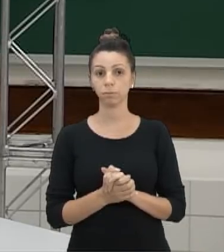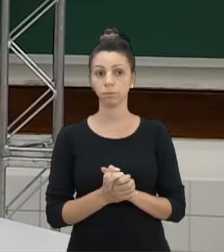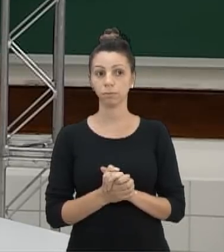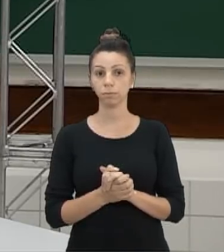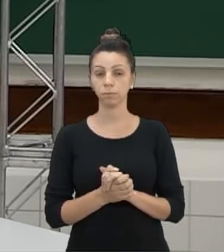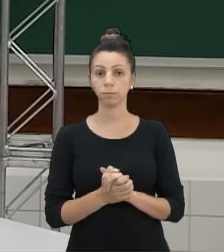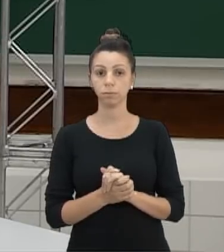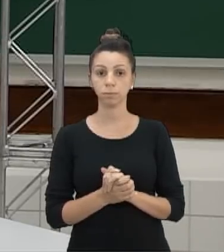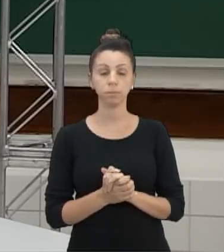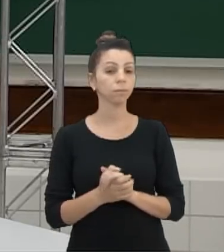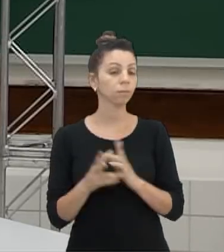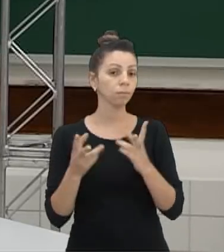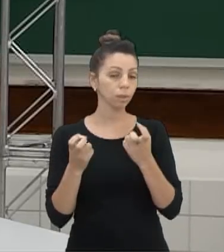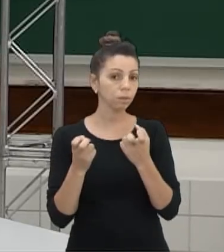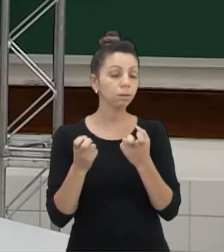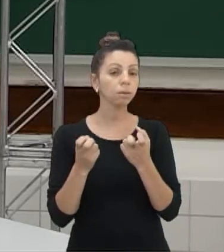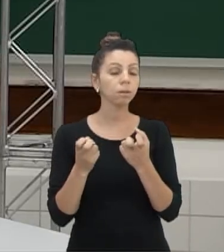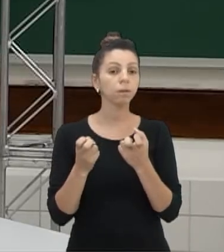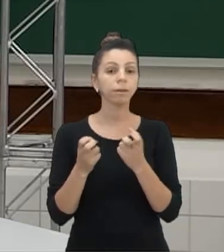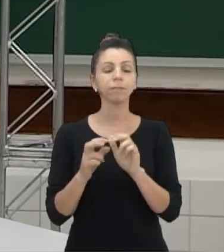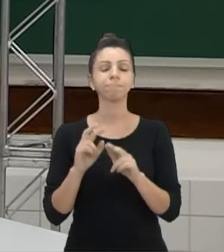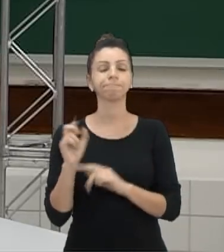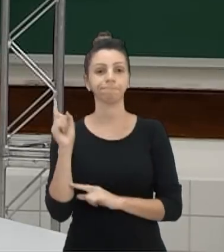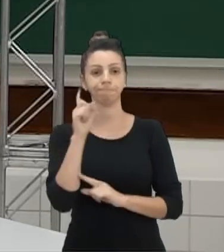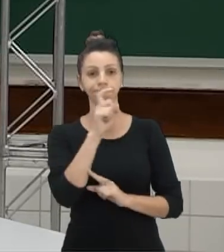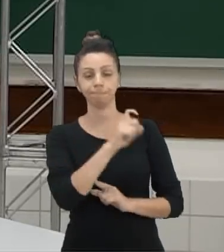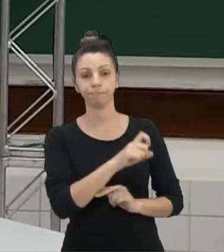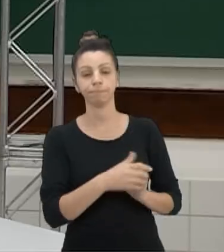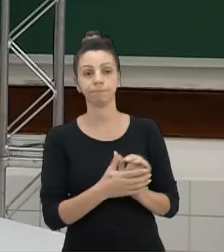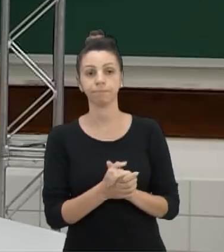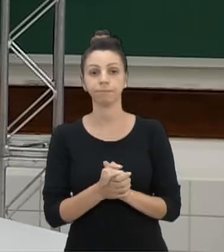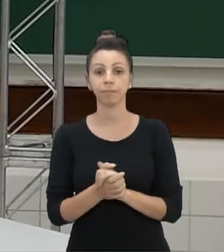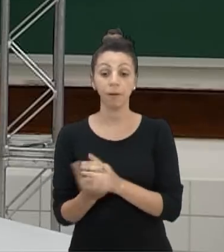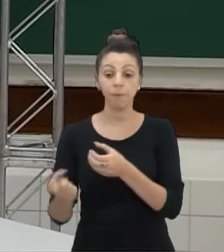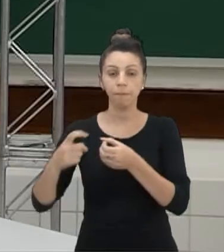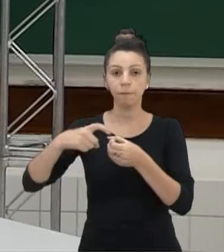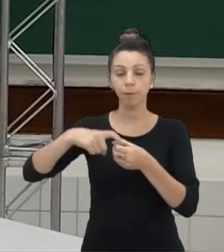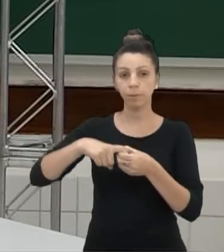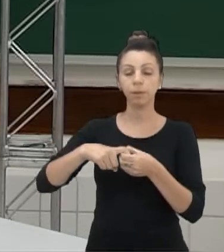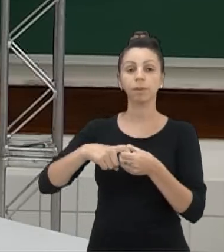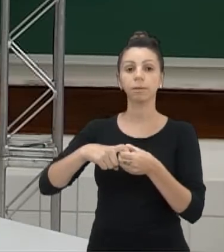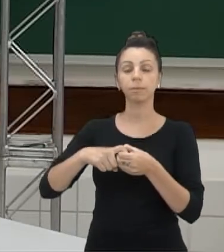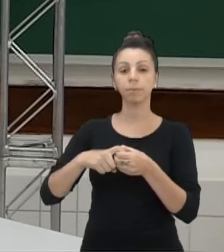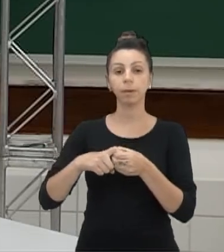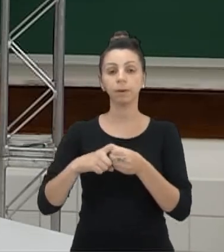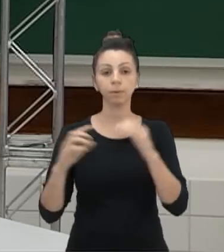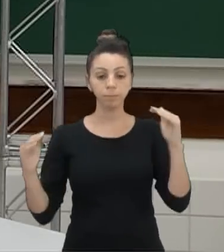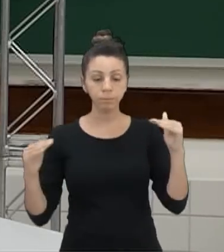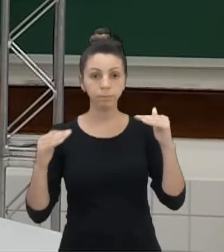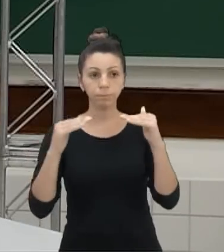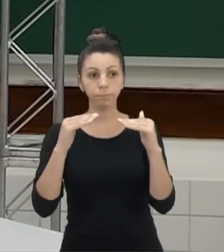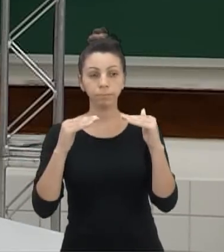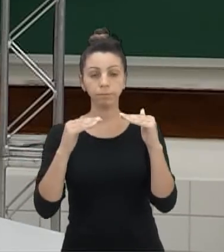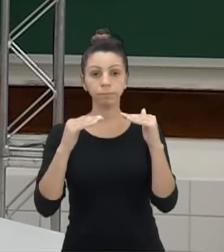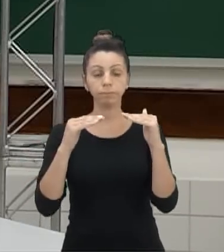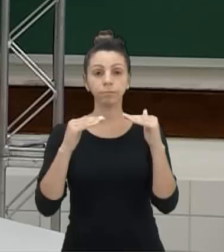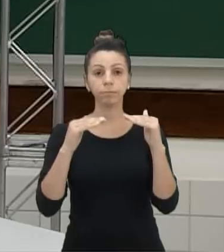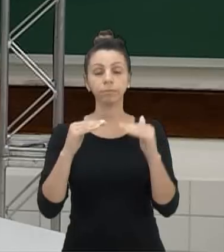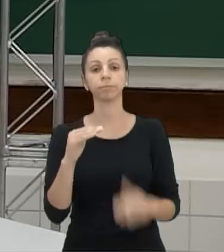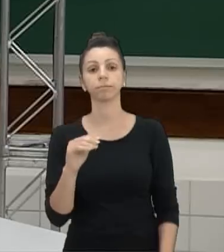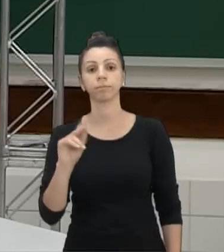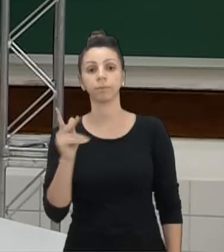no fim, a gente percebeu que dava tanto trabalho que valia mais a pena a gente voltar em alguns deles para hectare. E quando a gente voltava em